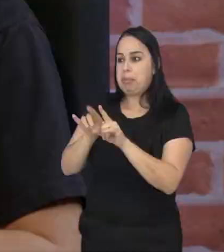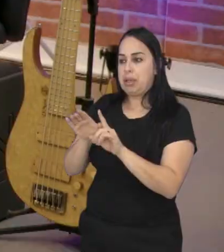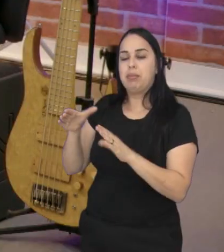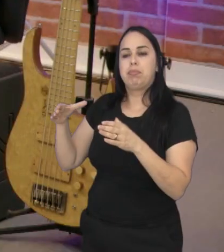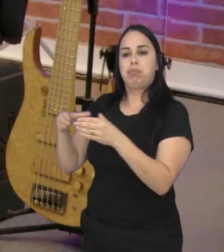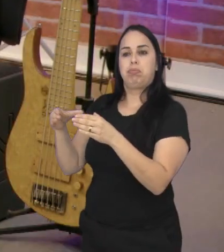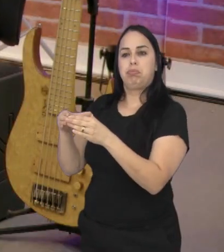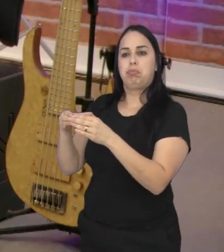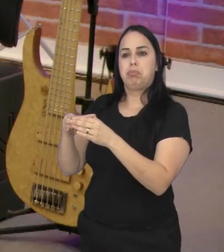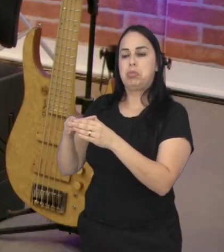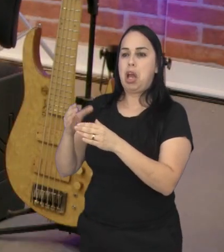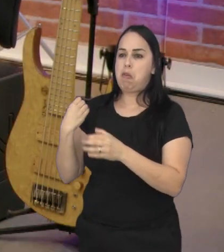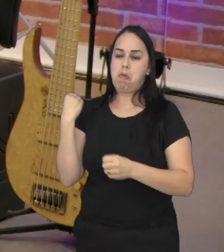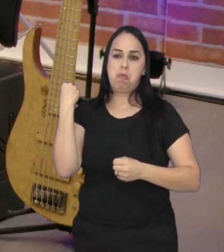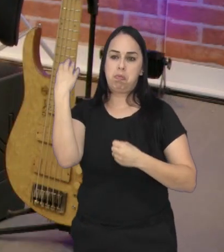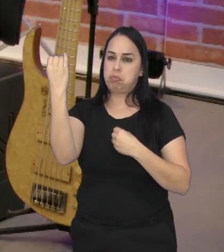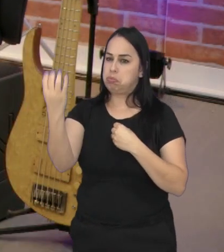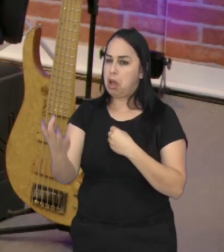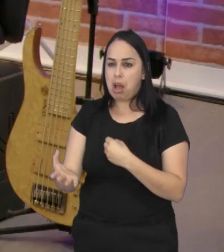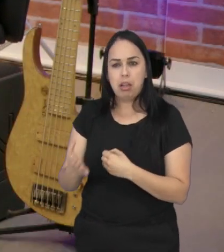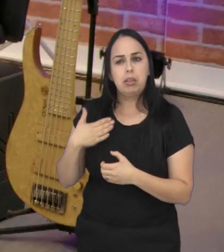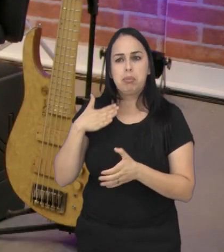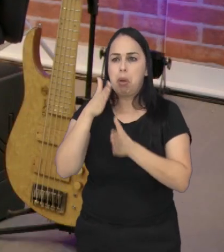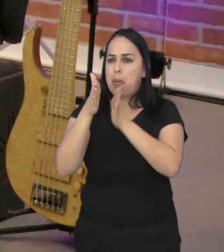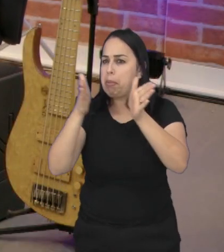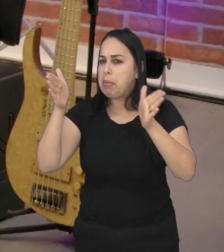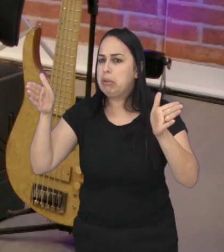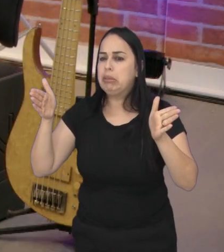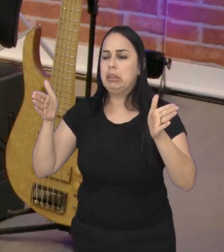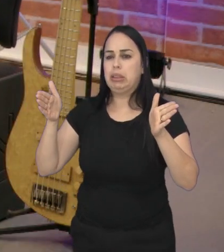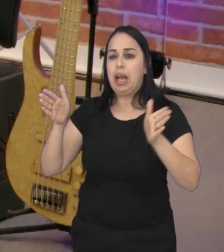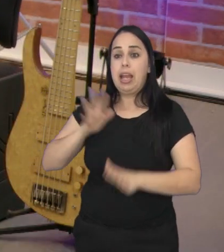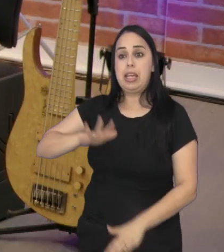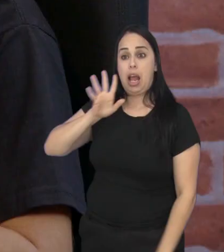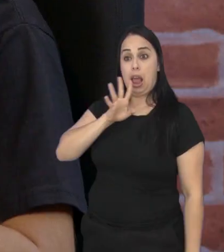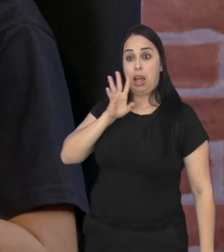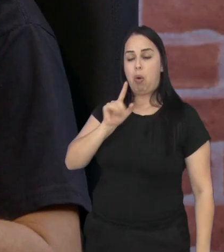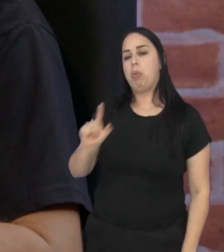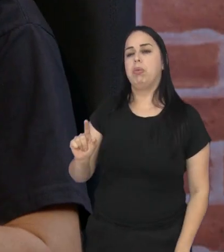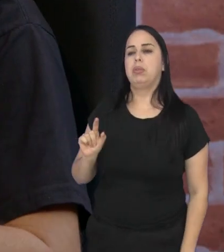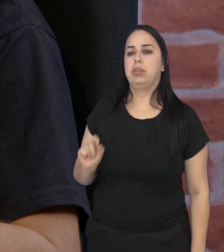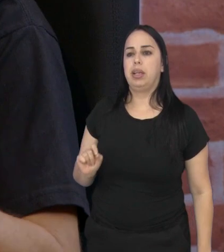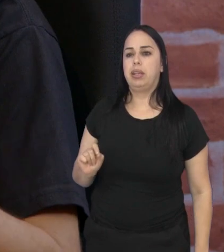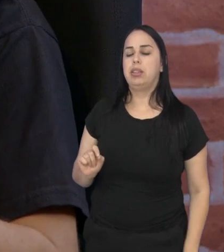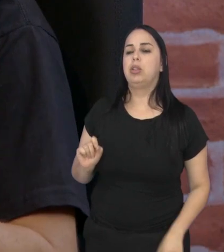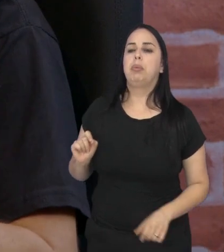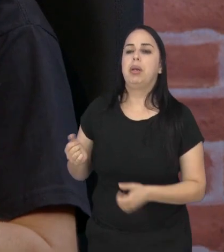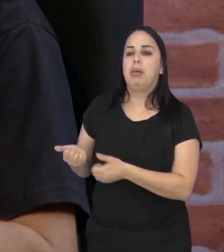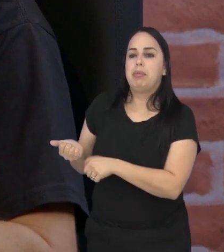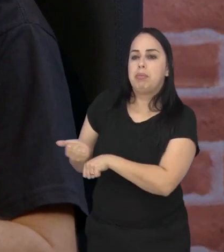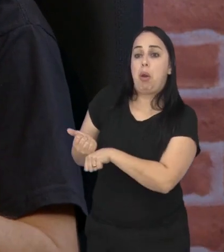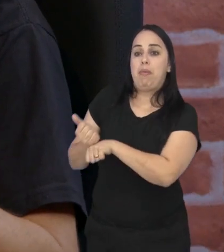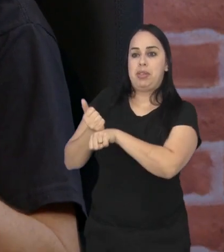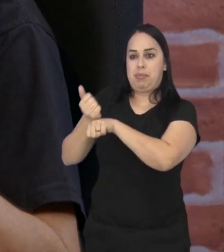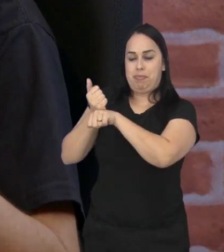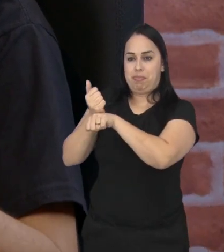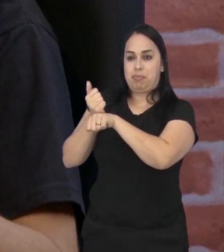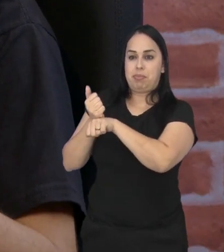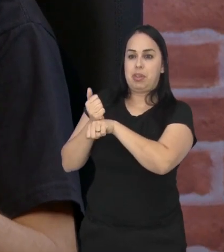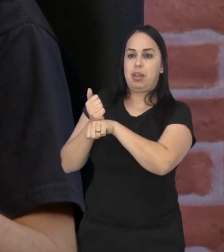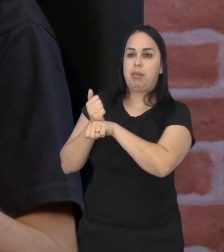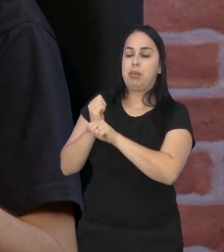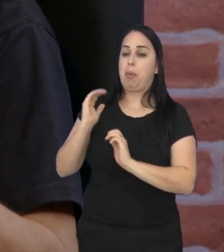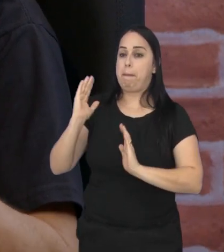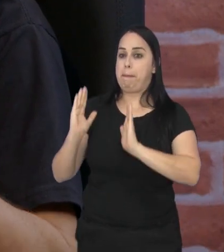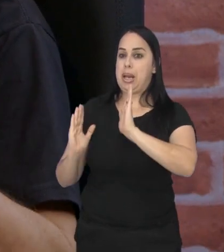pegando estrada com isso. E aí caí pra estrada, né, caí pra estrada, e é legal esse lance que você comentou, né, da carreira, porque durante